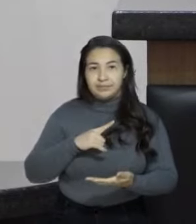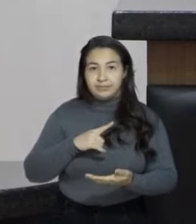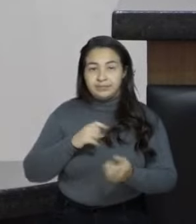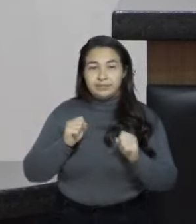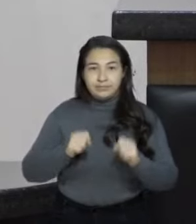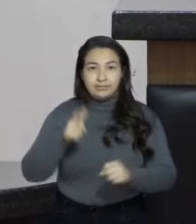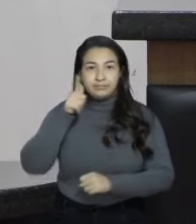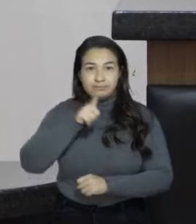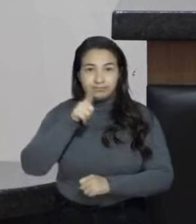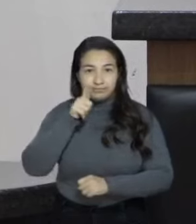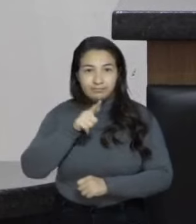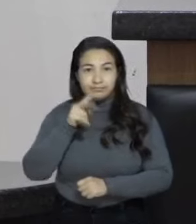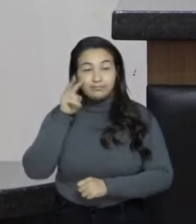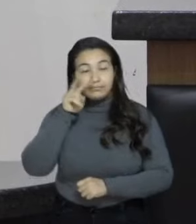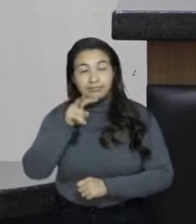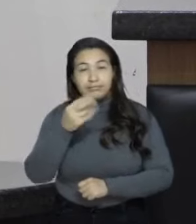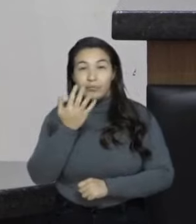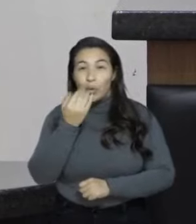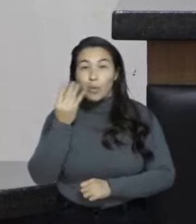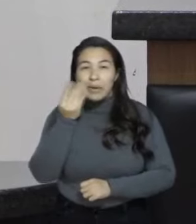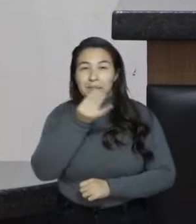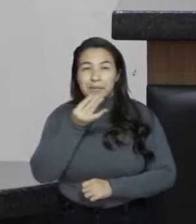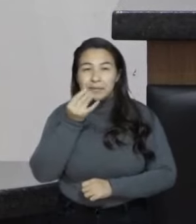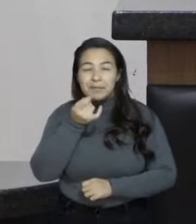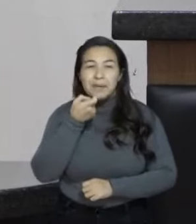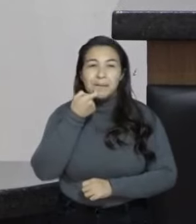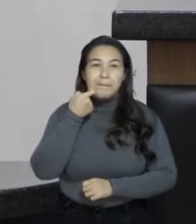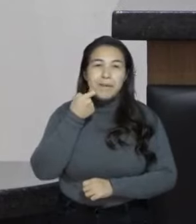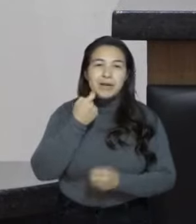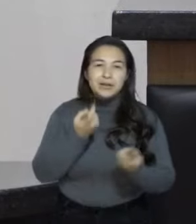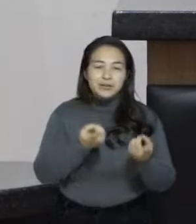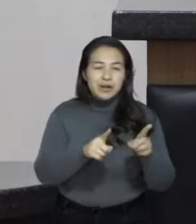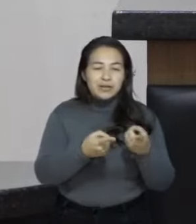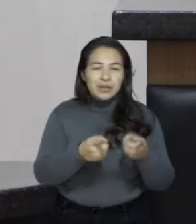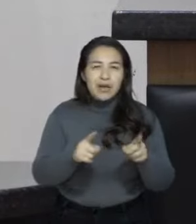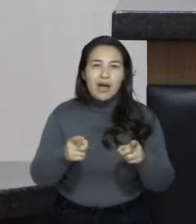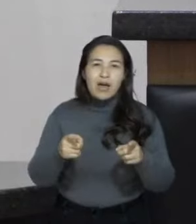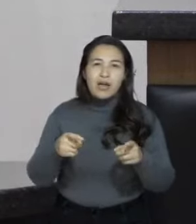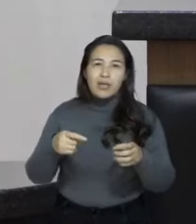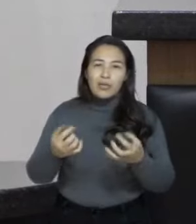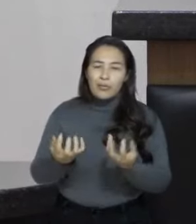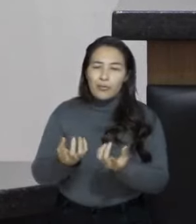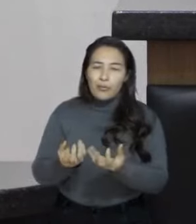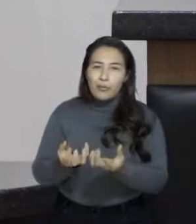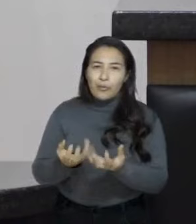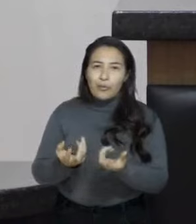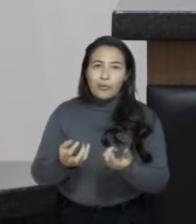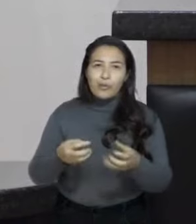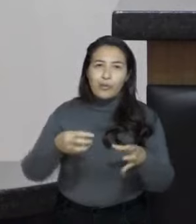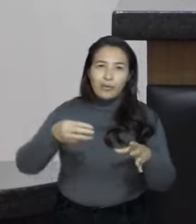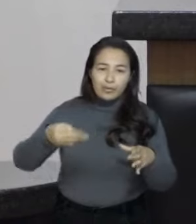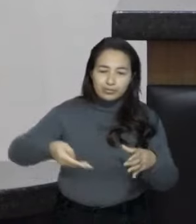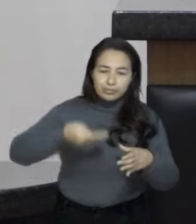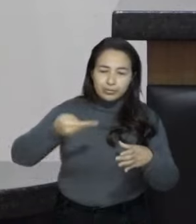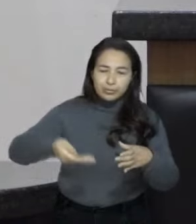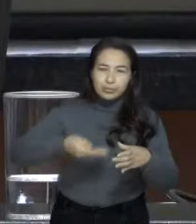de prestigiar e saborear um bom peixe assado Frito Muito obrigado